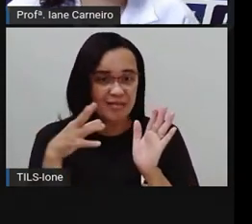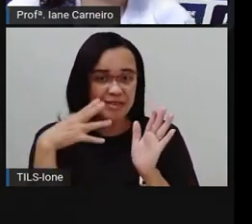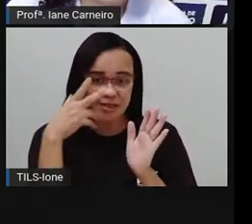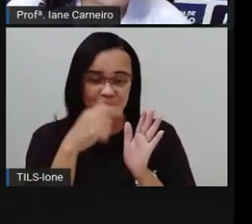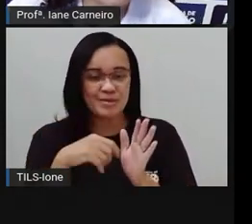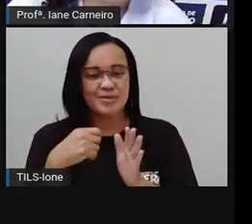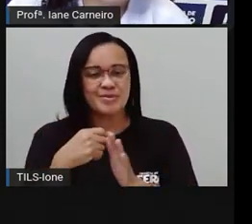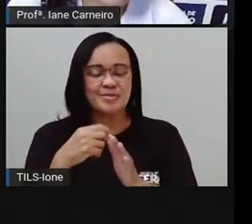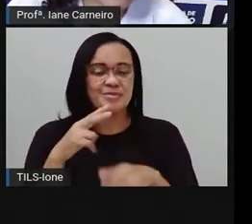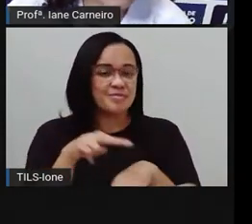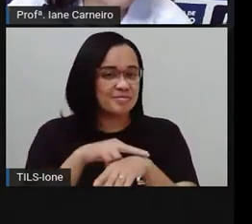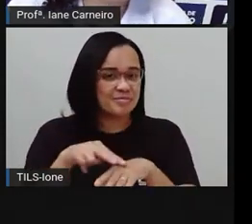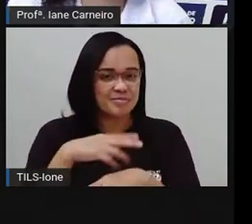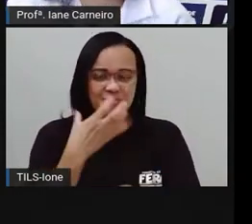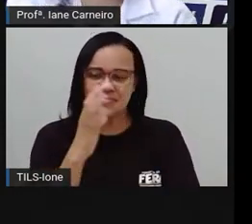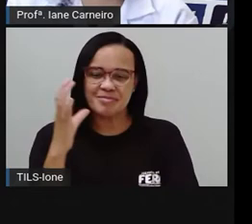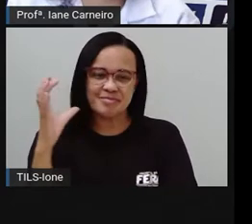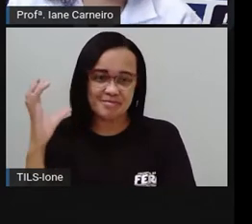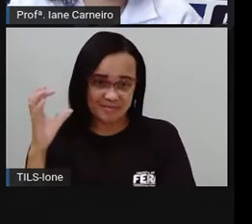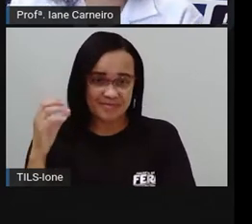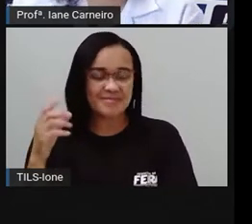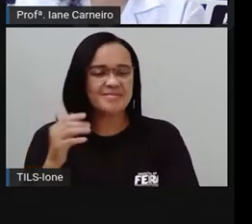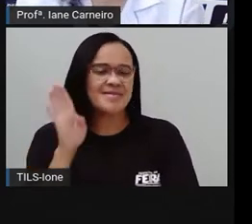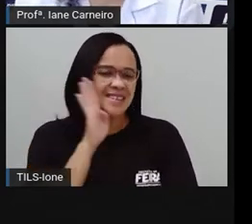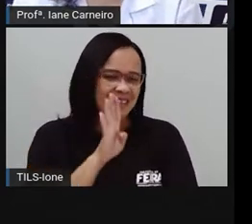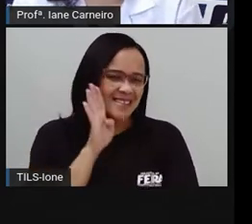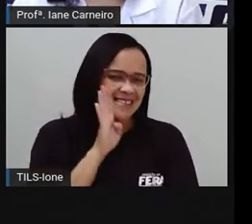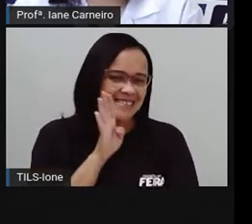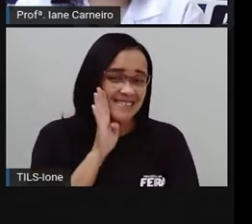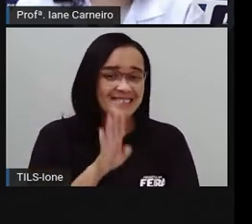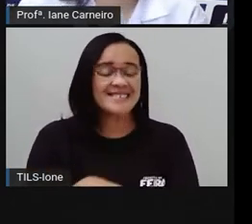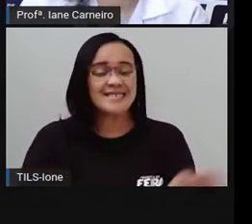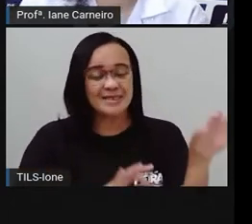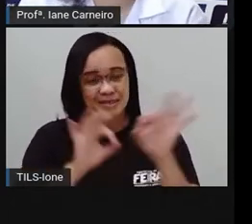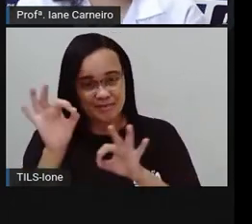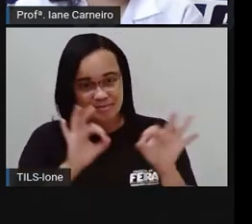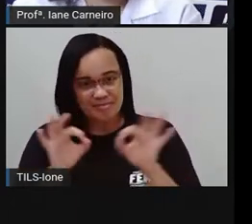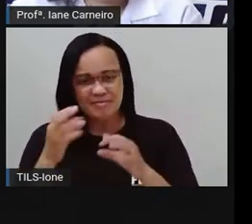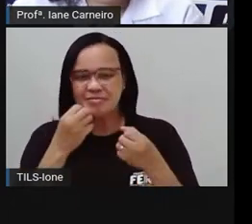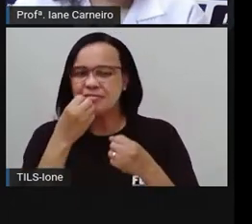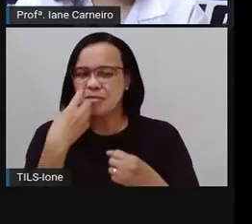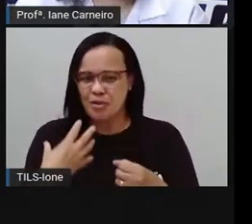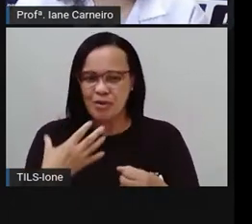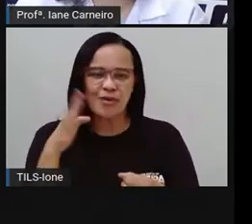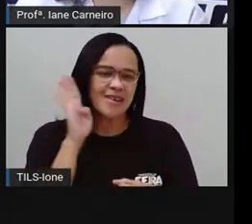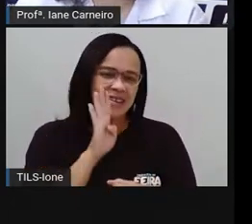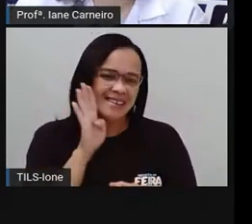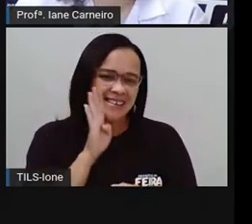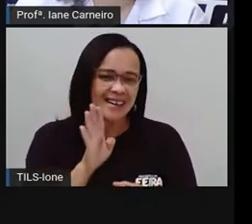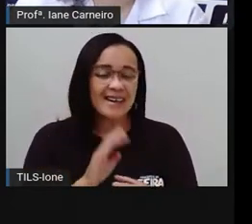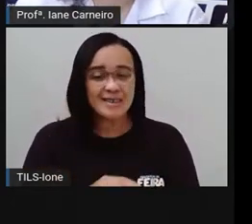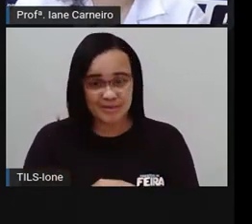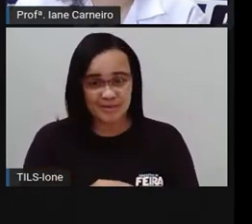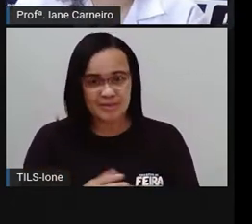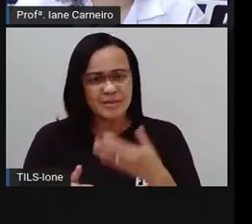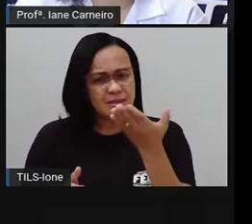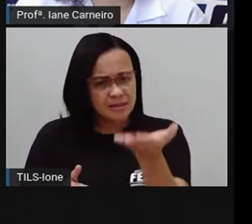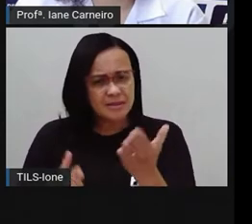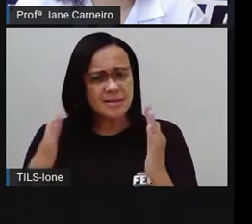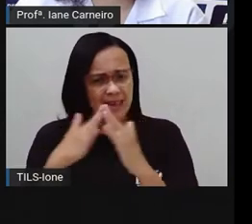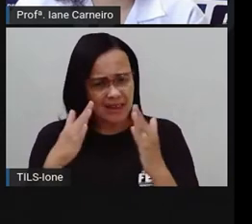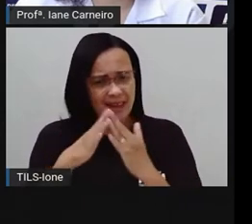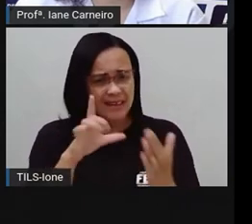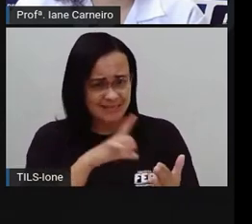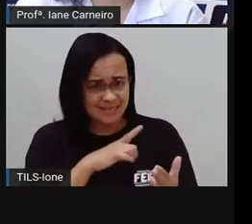Uma plantinha, né? Um cacto é bem bacana, né? Um porta-retrato é bem legal. Na casa de vocês têm